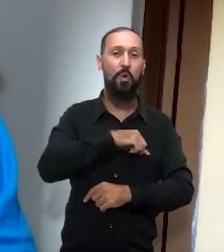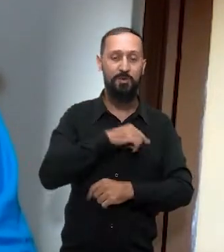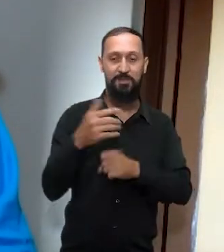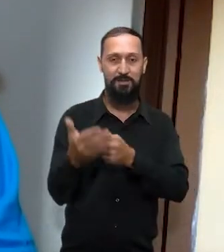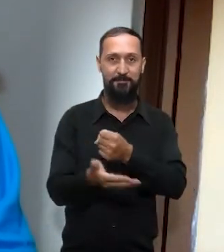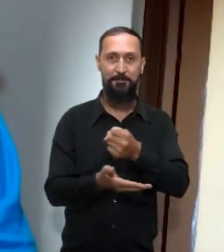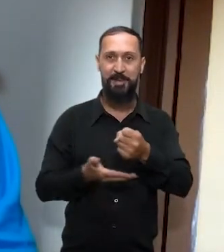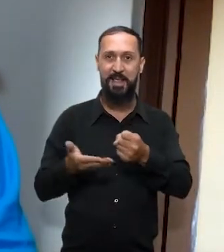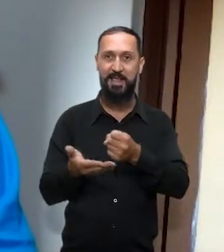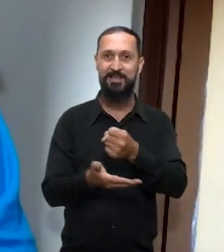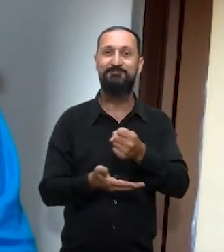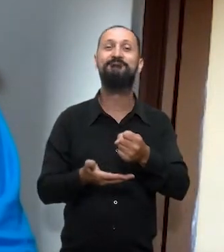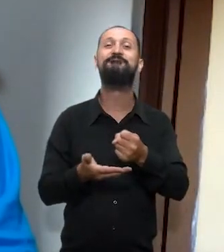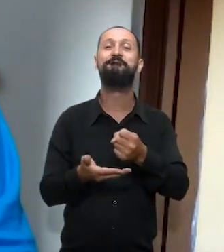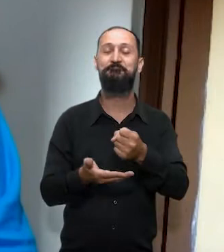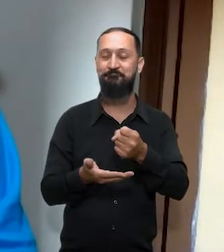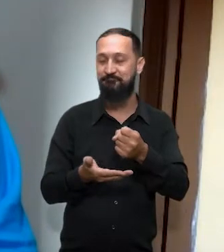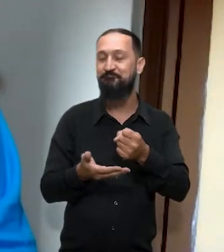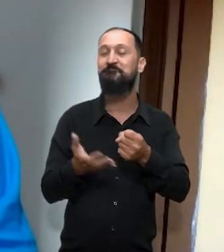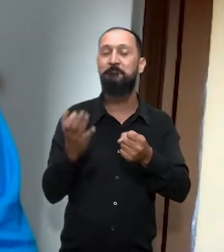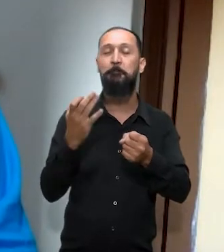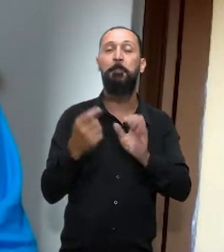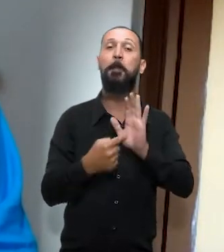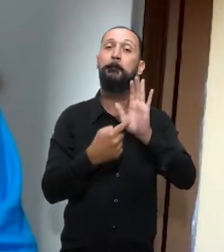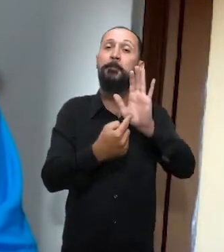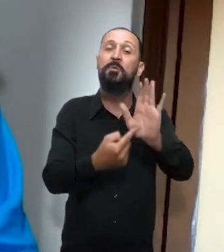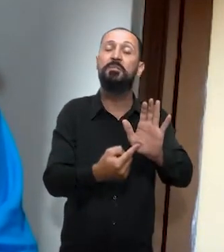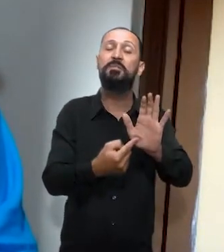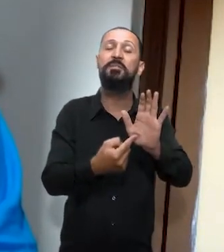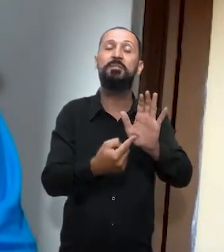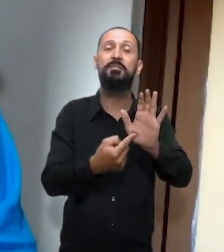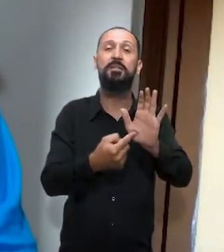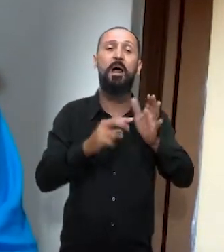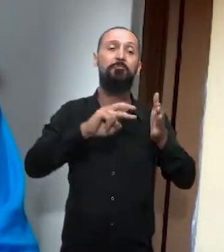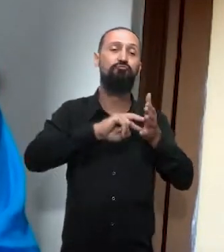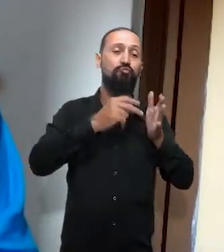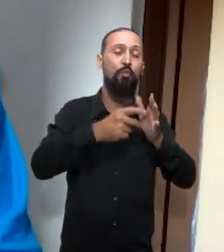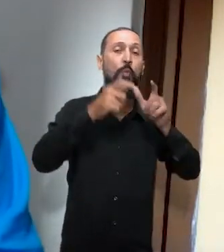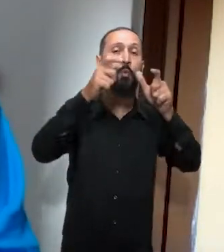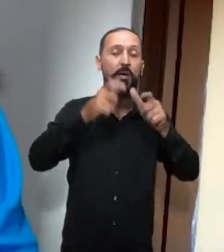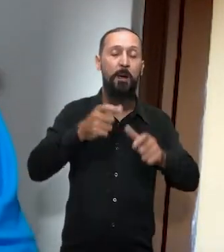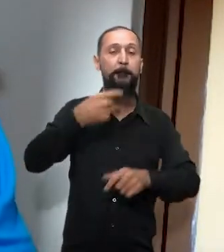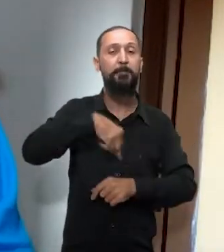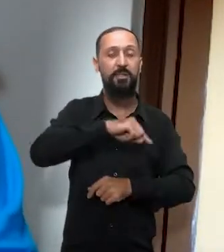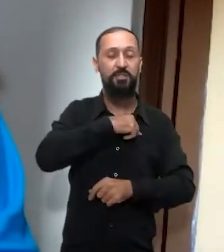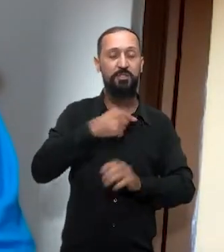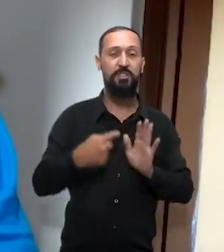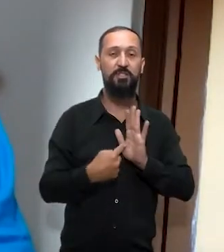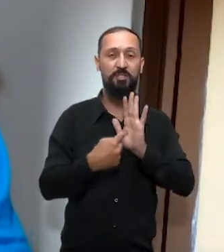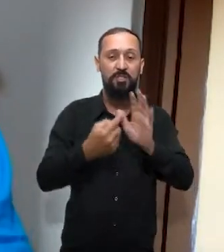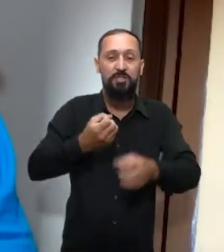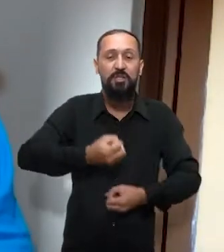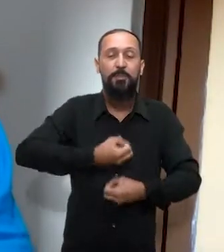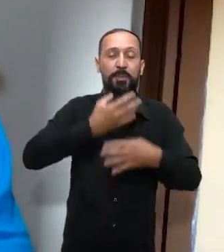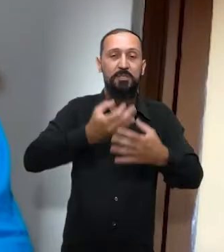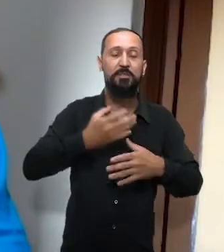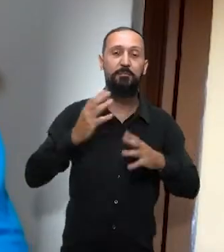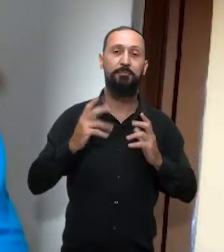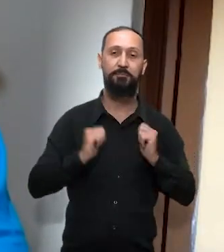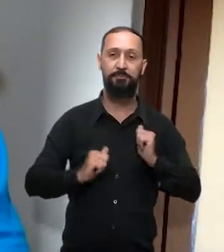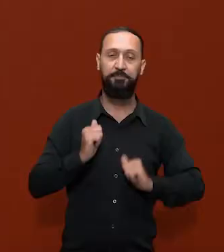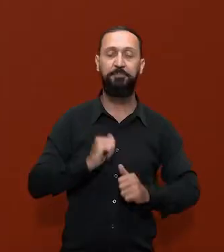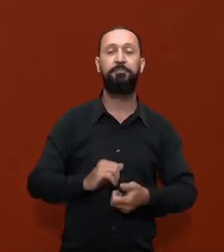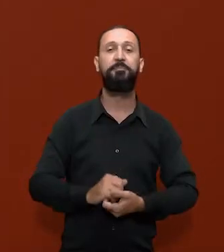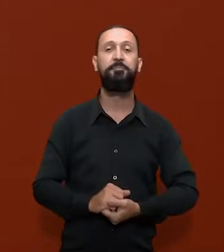também buscou uma forma de expressão, né, de um espaço para a gente ter nossa expressão artística e